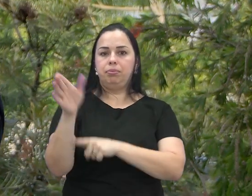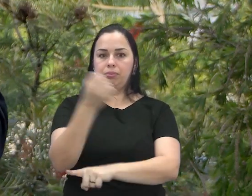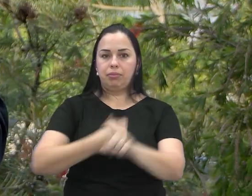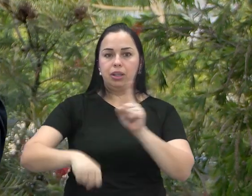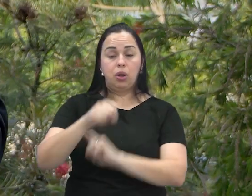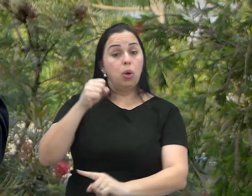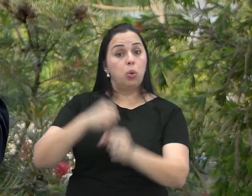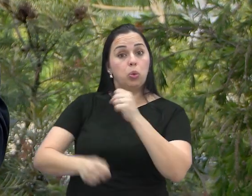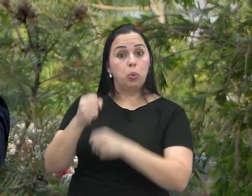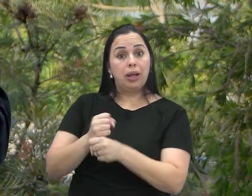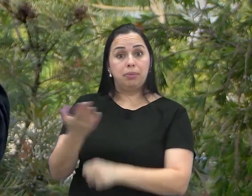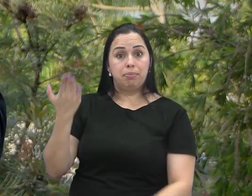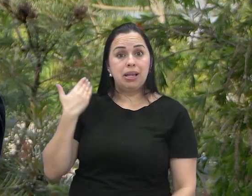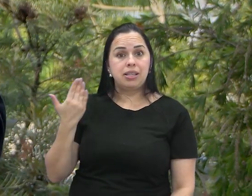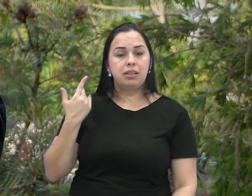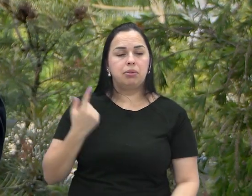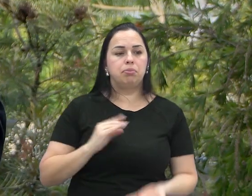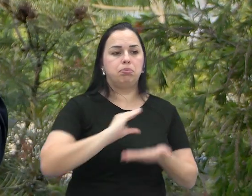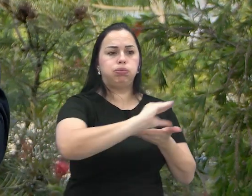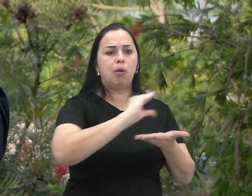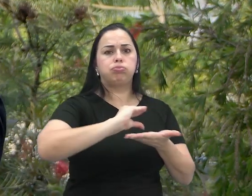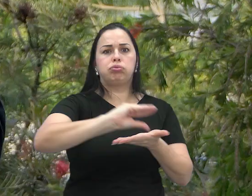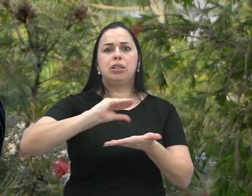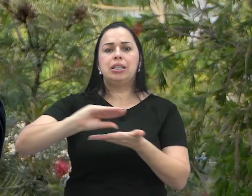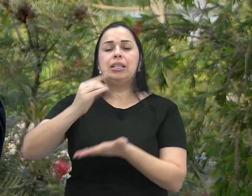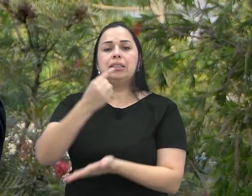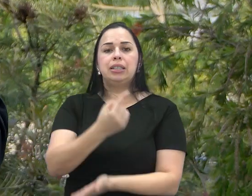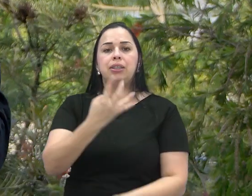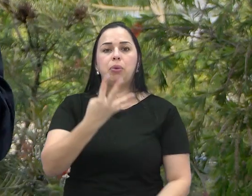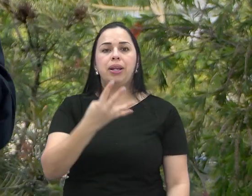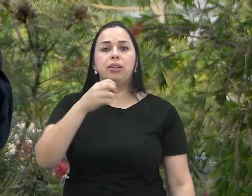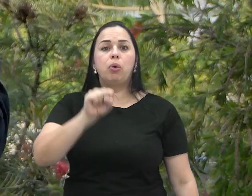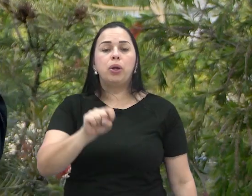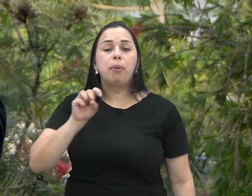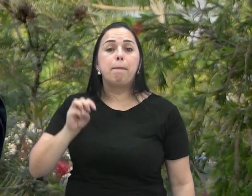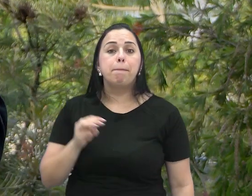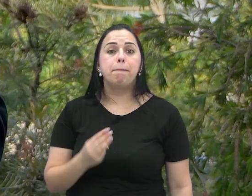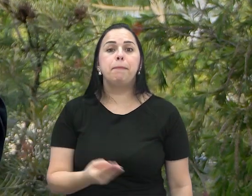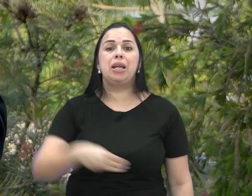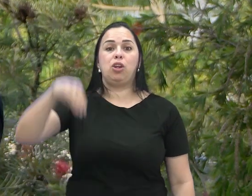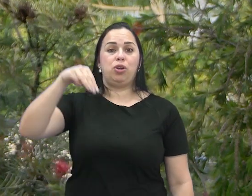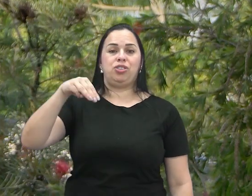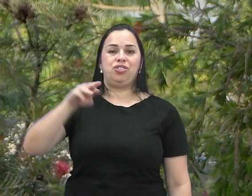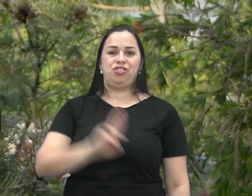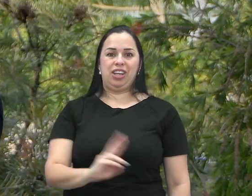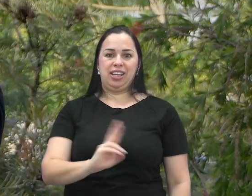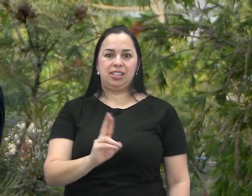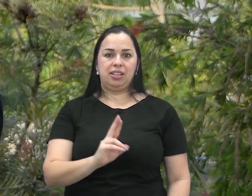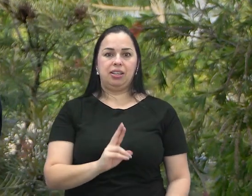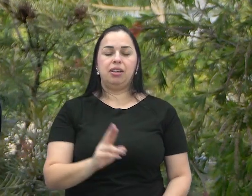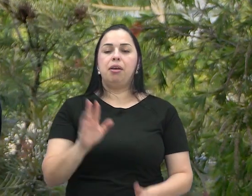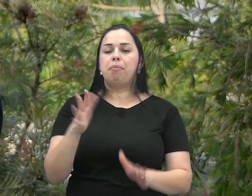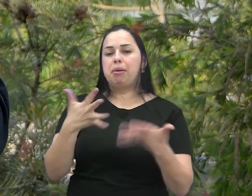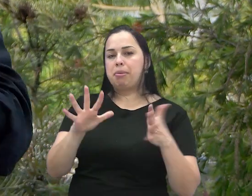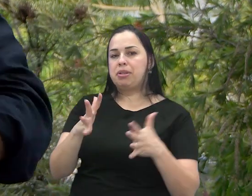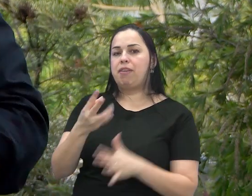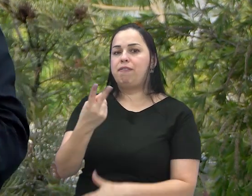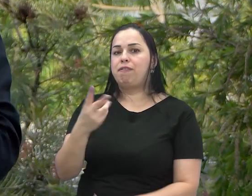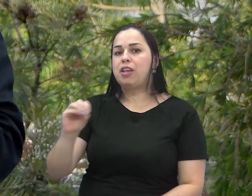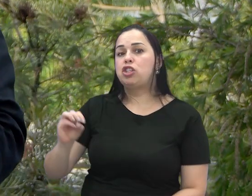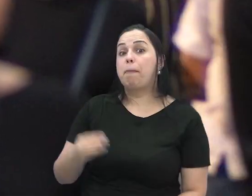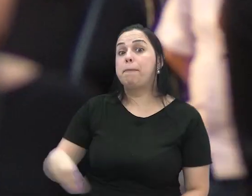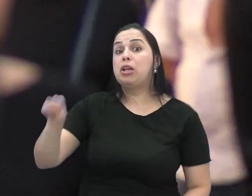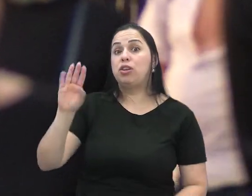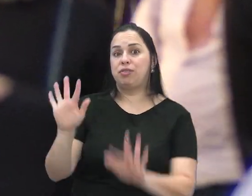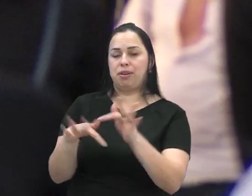Social, em 2024 foram distribuídos mais de 148 milhões de reais para cerca de 20 milhões de